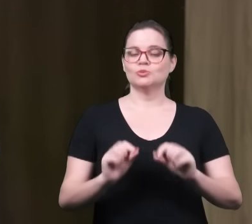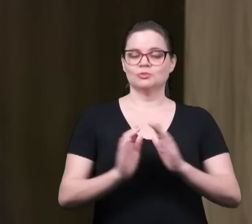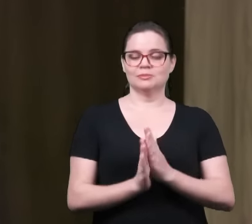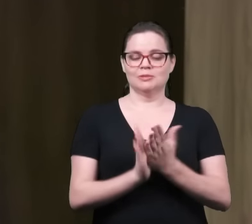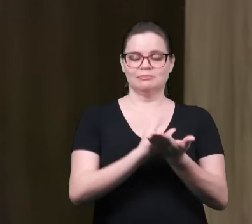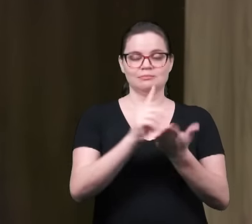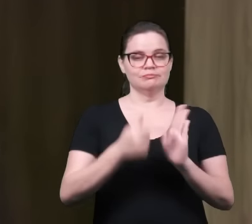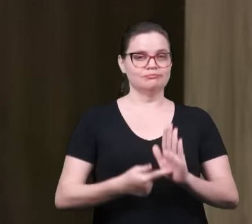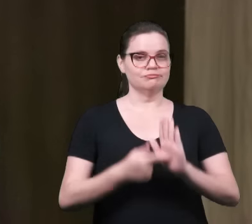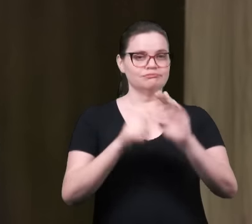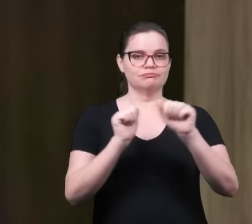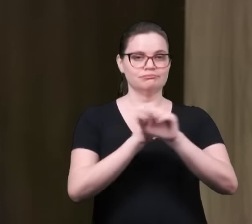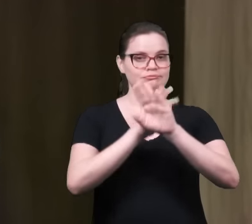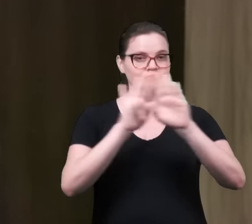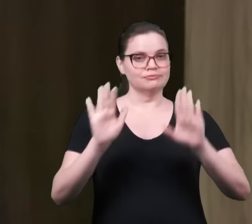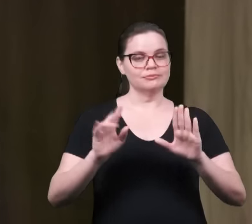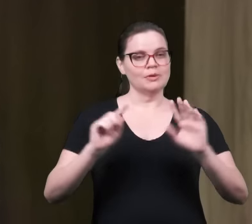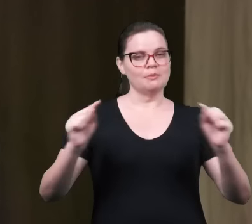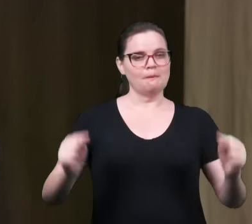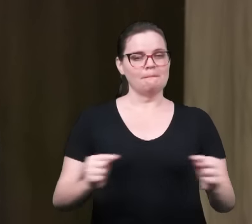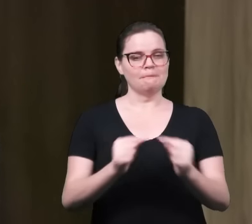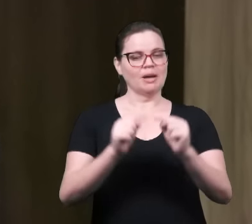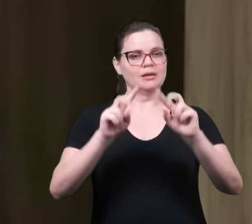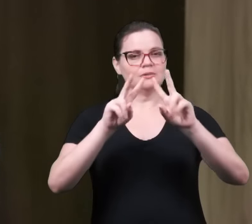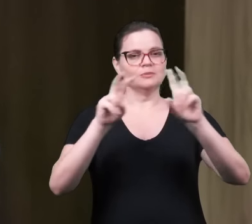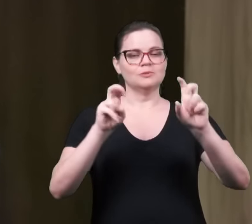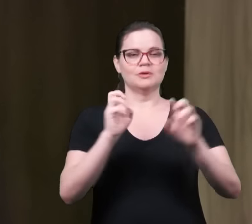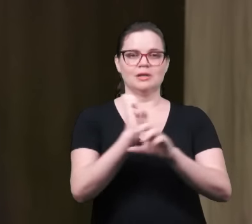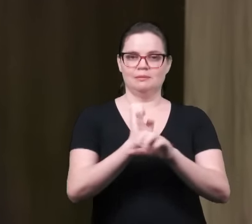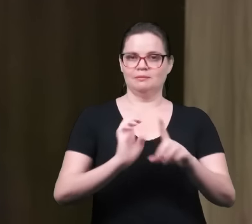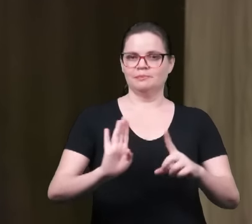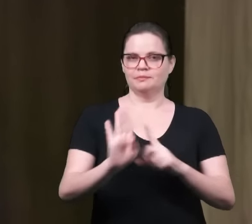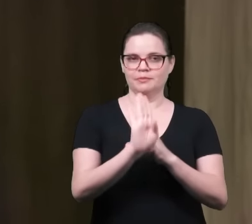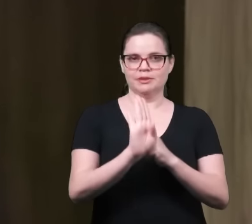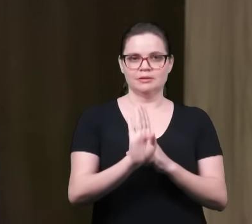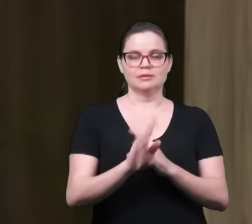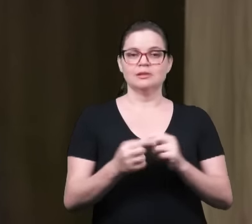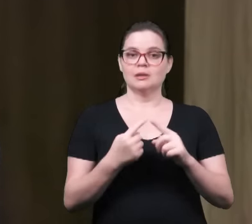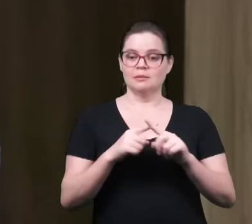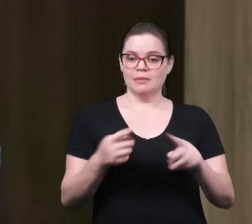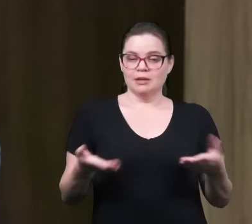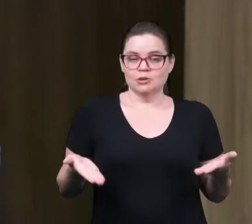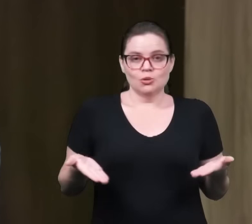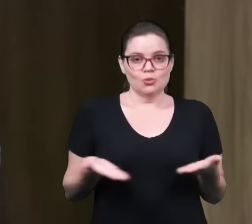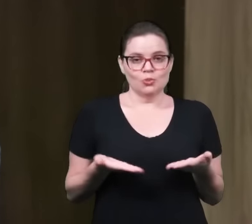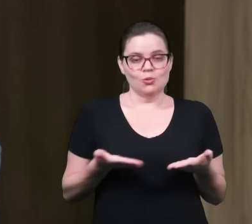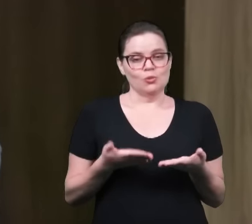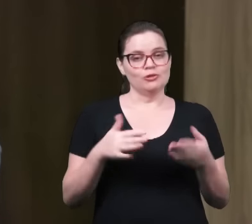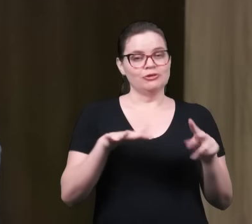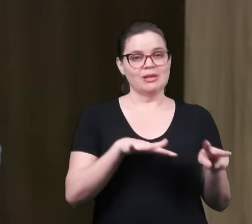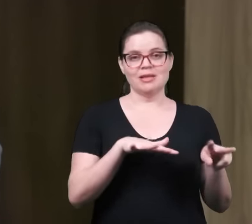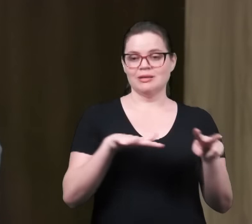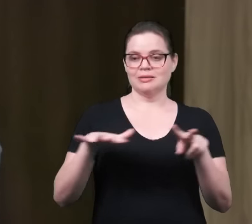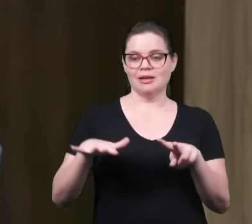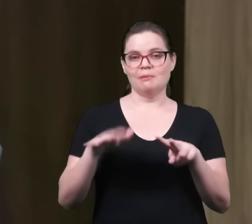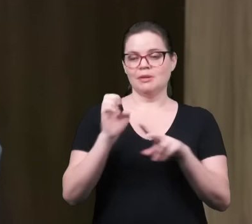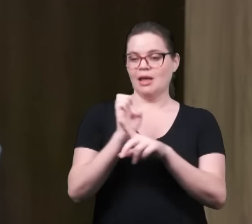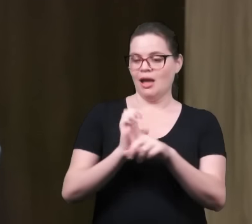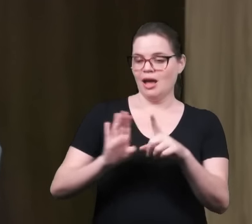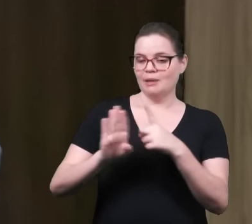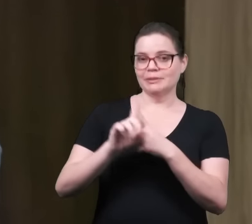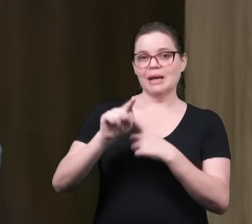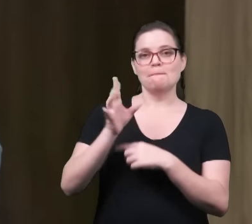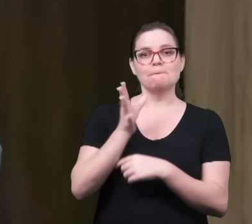Deus, geralmente vinculado à Escola Bíblica Dominical, mas nesta semana, como a Escola Bíblica Dominical